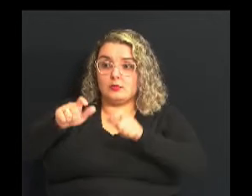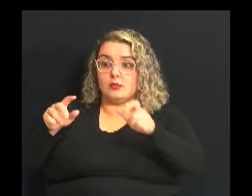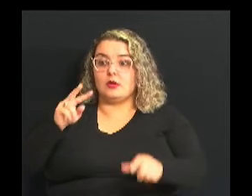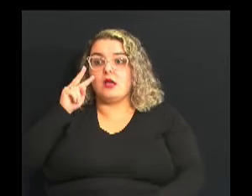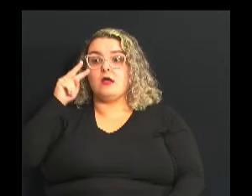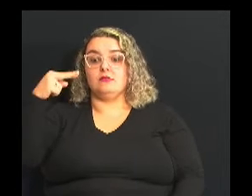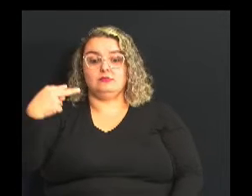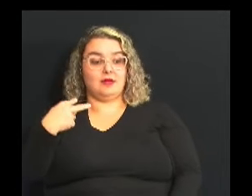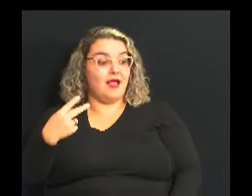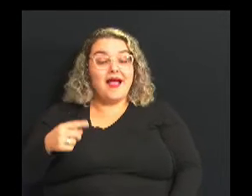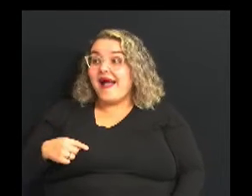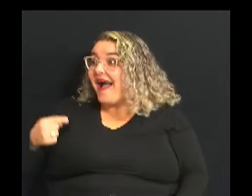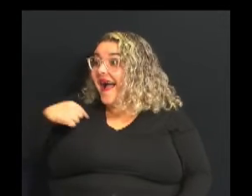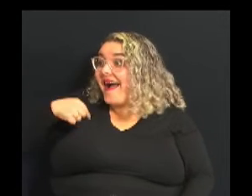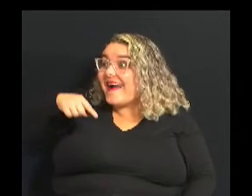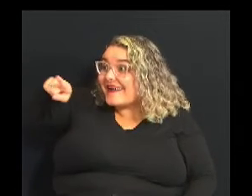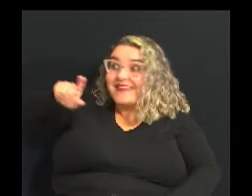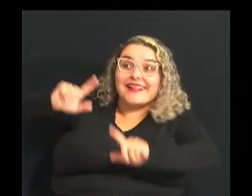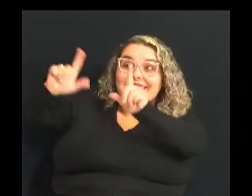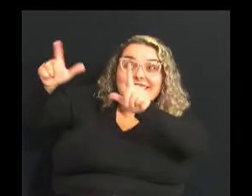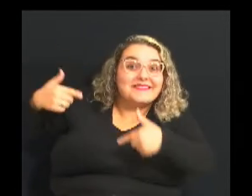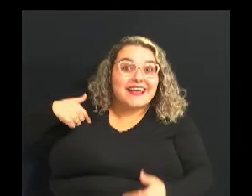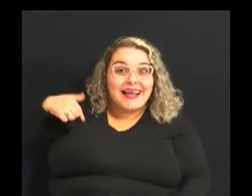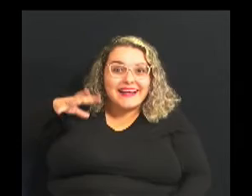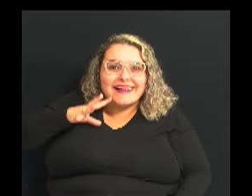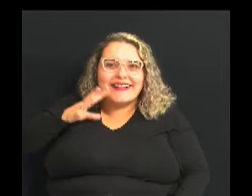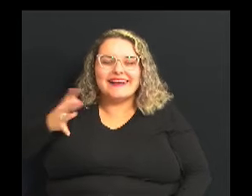Câmara. Então, isso facilita muito para a gente.